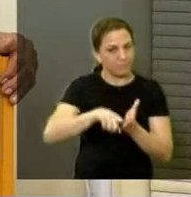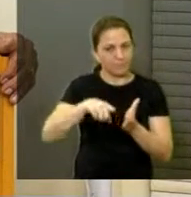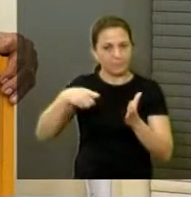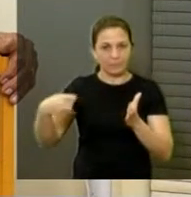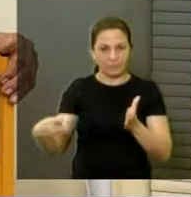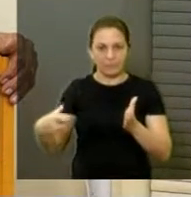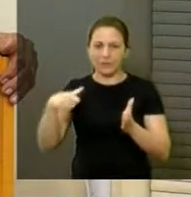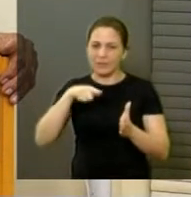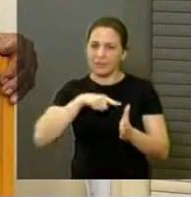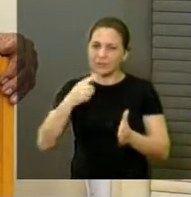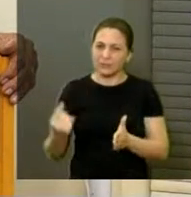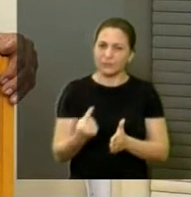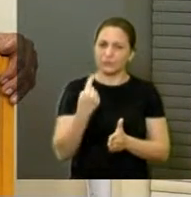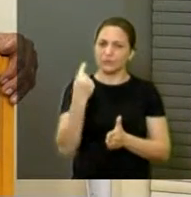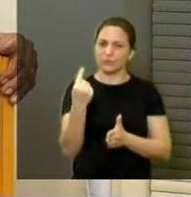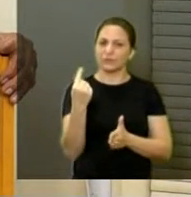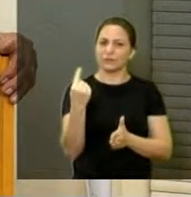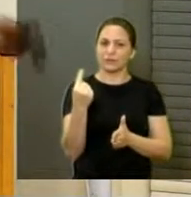sozinha?